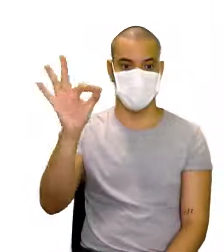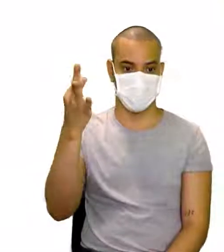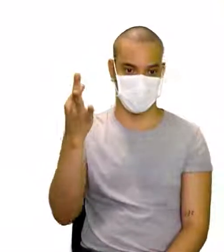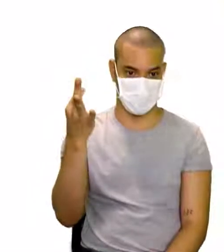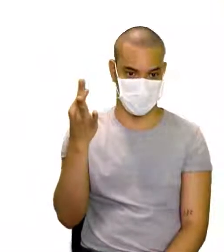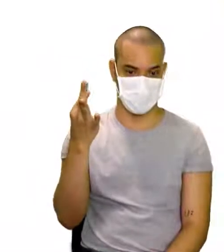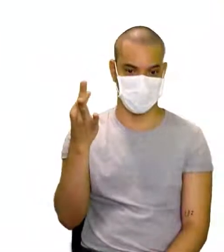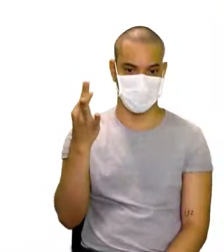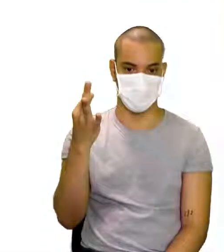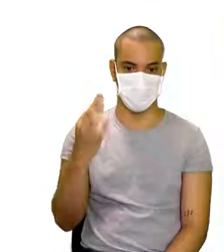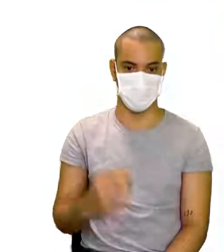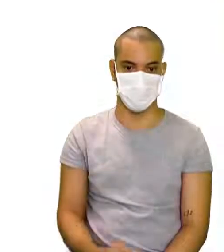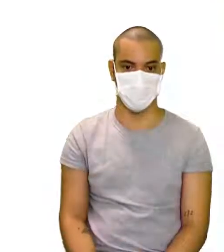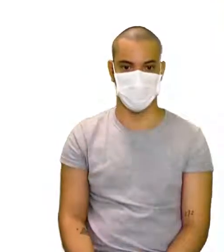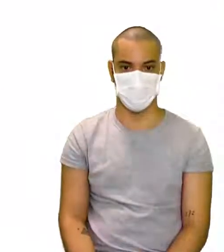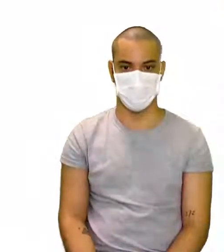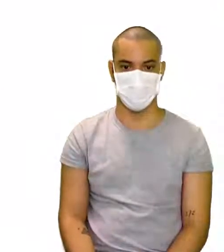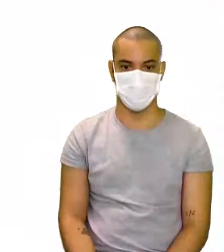só,